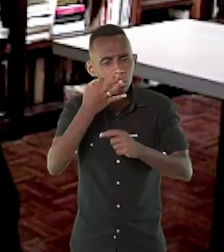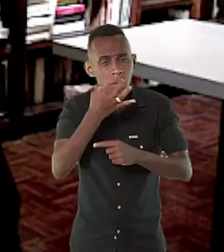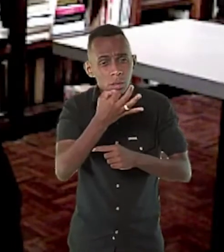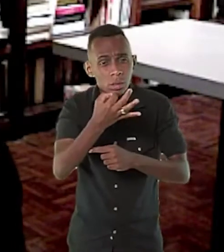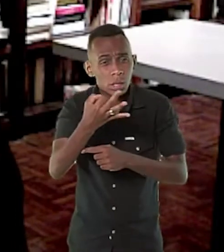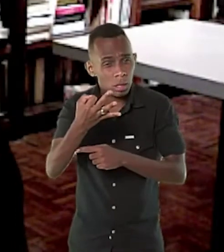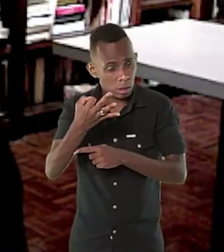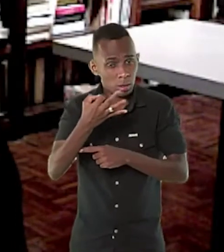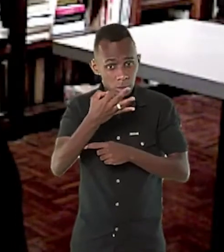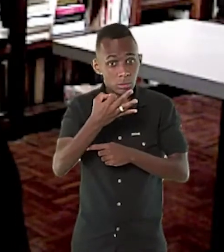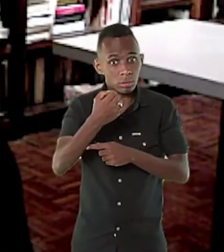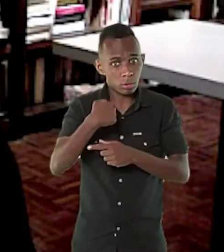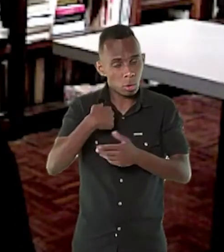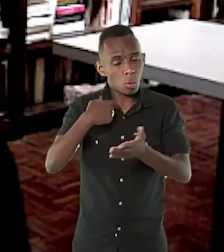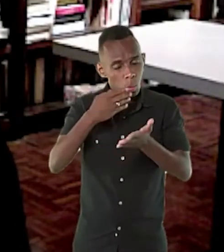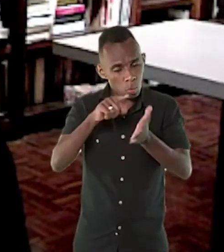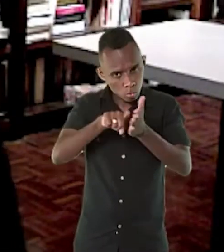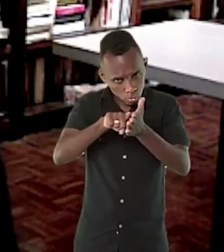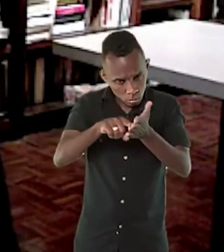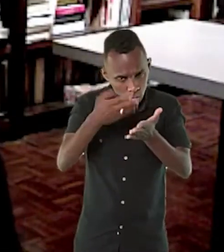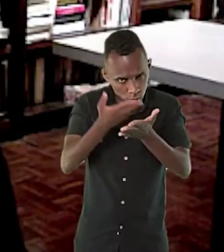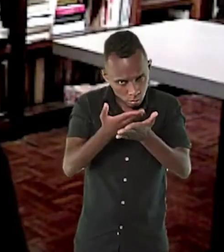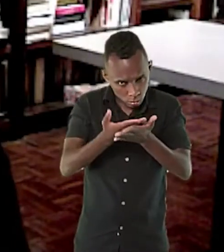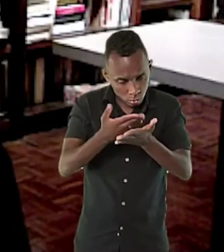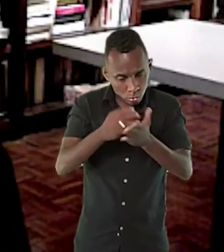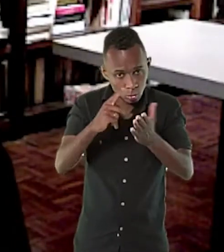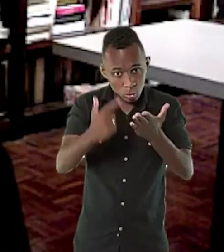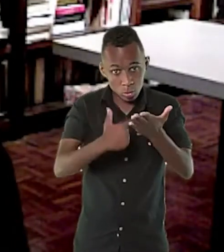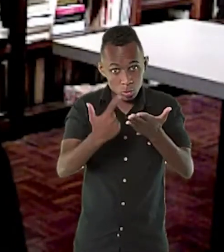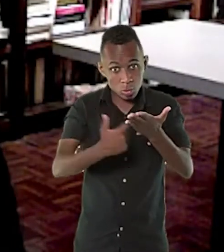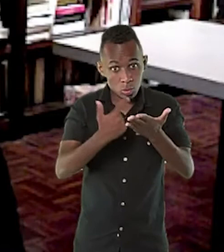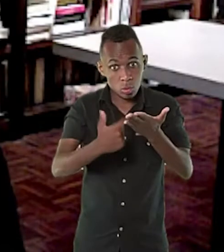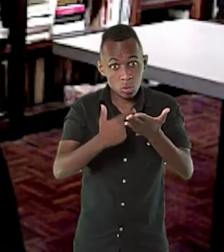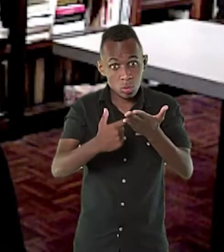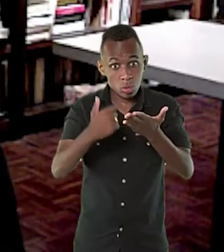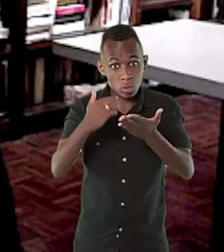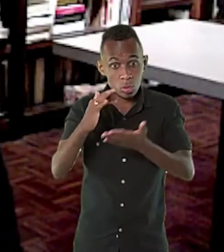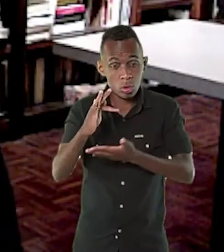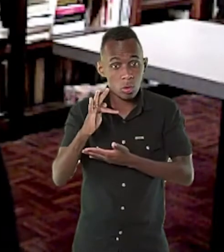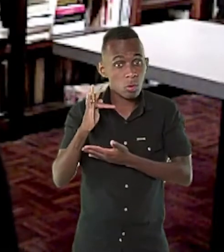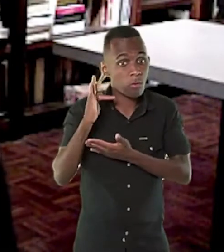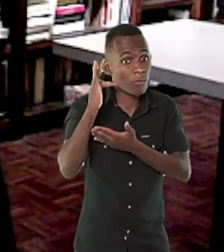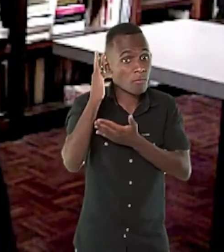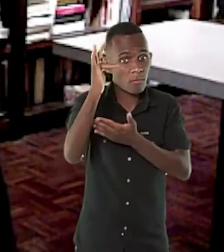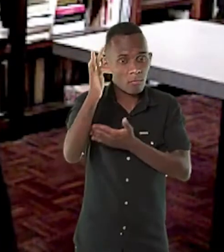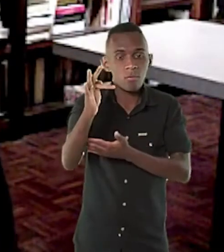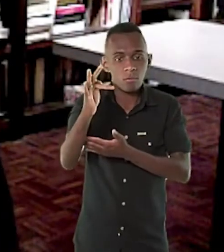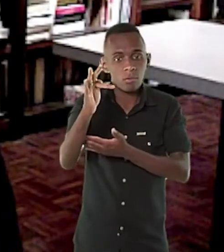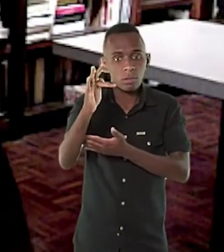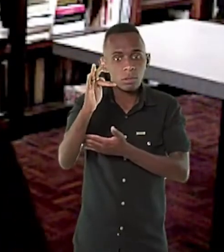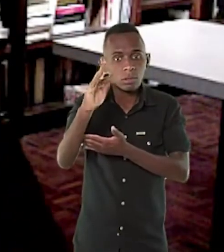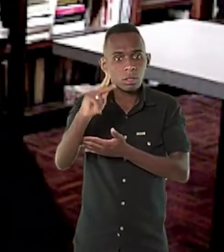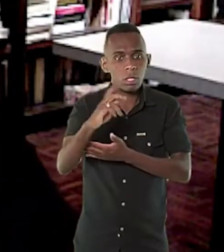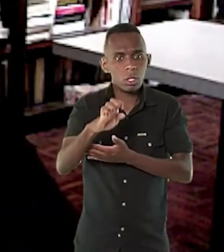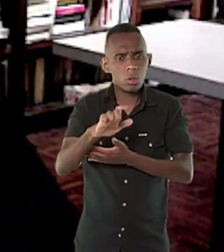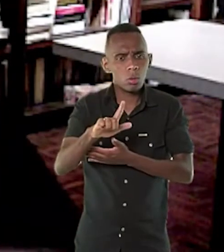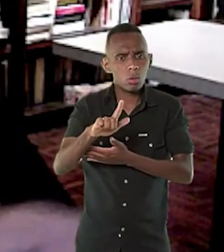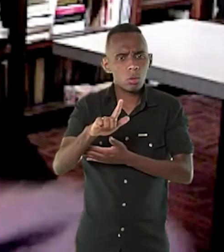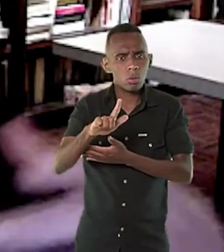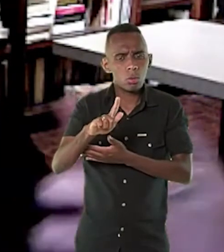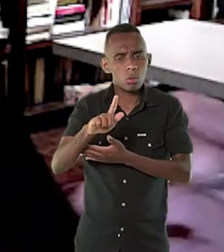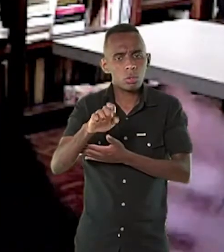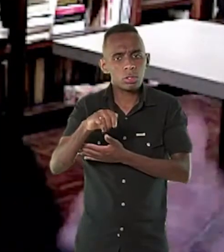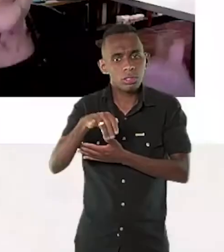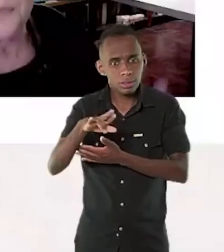que eu discuto no livro, que é uma possível era da eugenia maquínica do olhar. Ah,